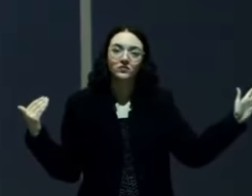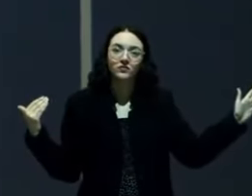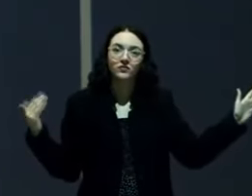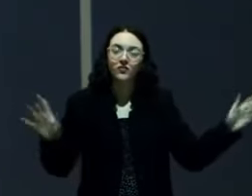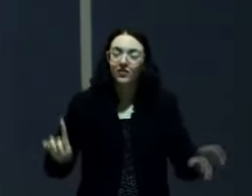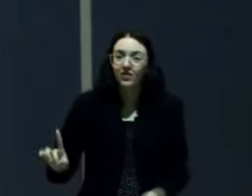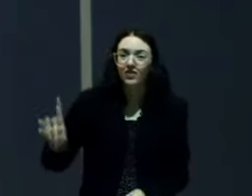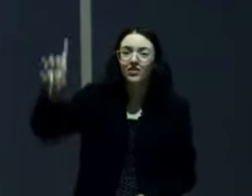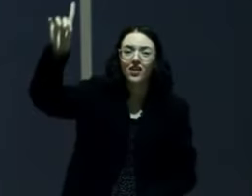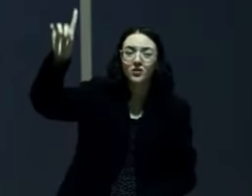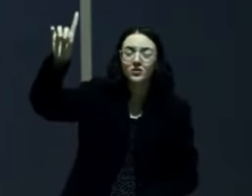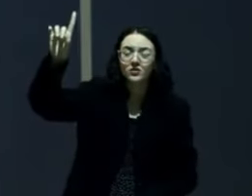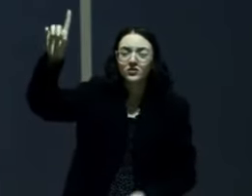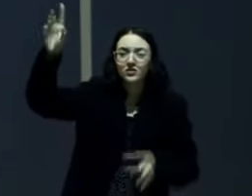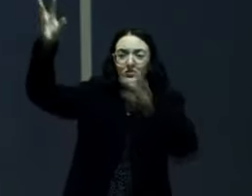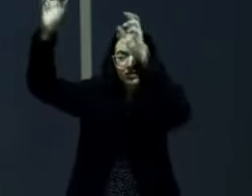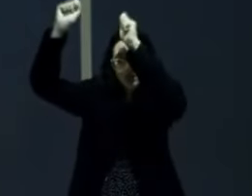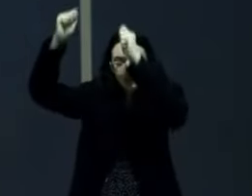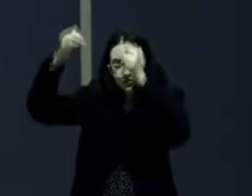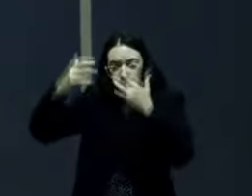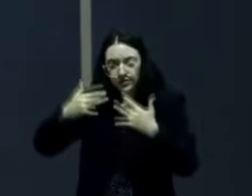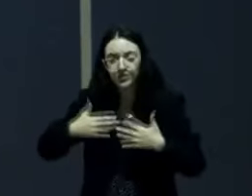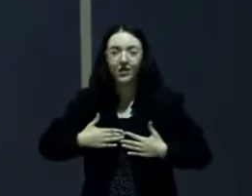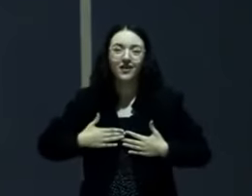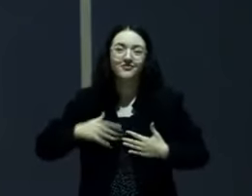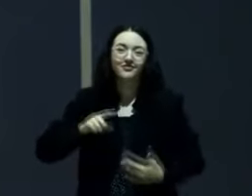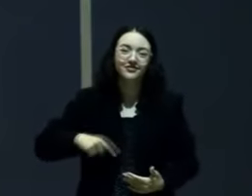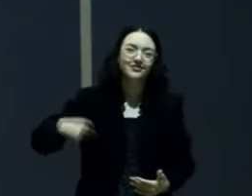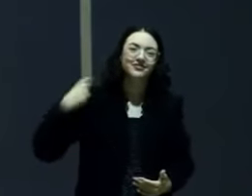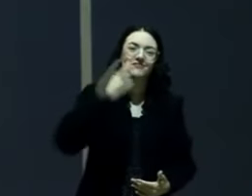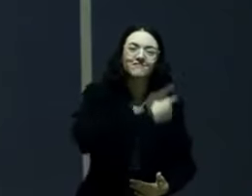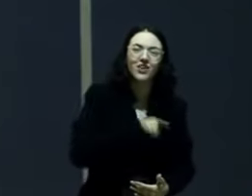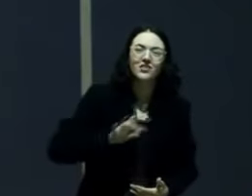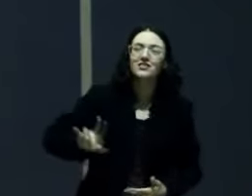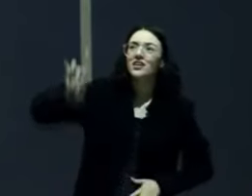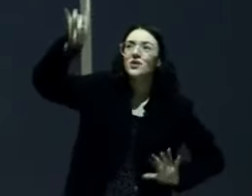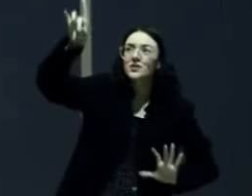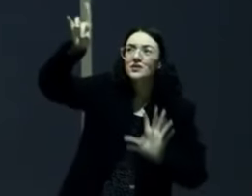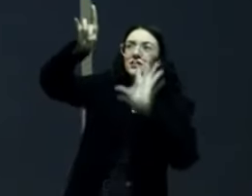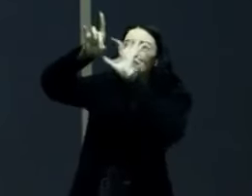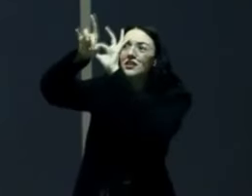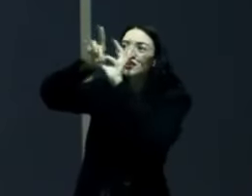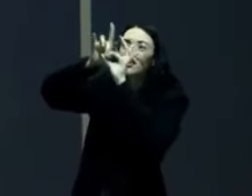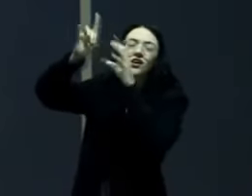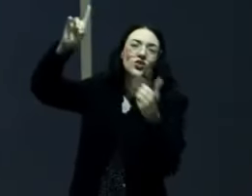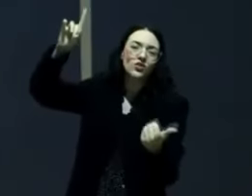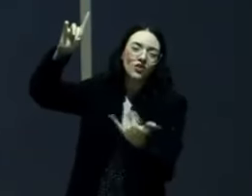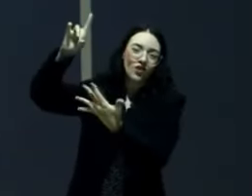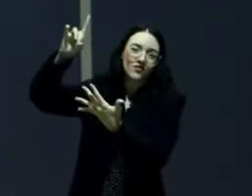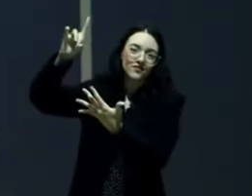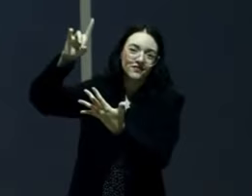nos deu um lugar na mesa. E eu agradeço a Deus em todas as minhas orações por isso.